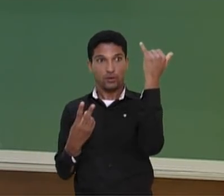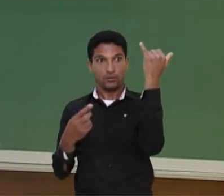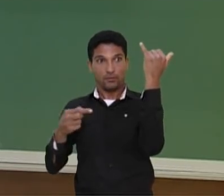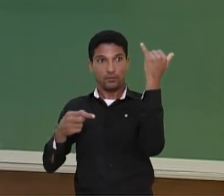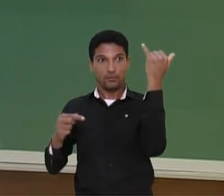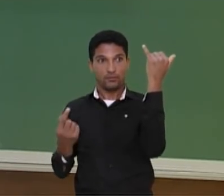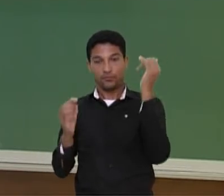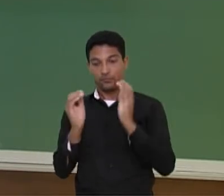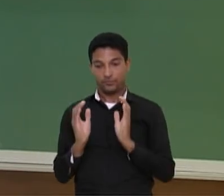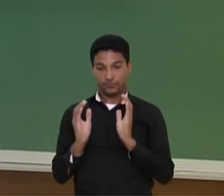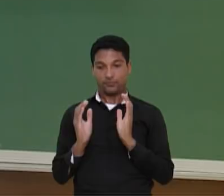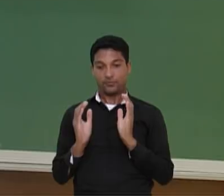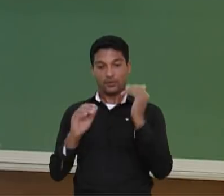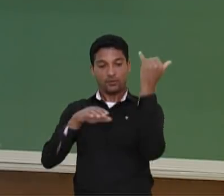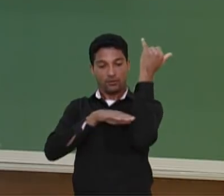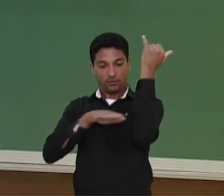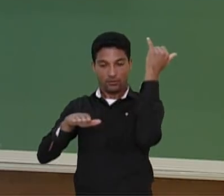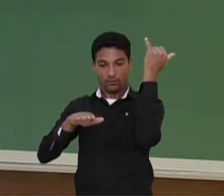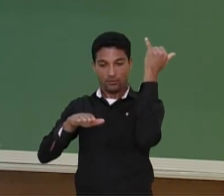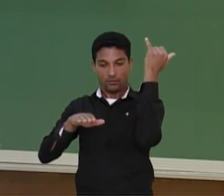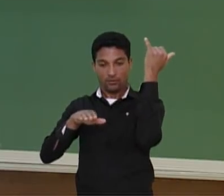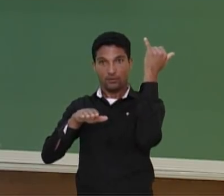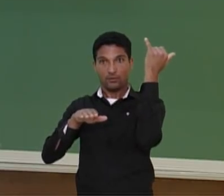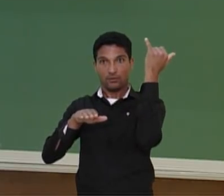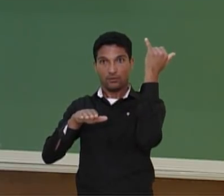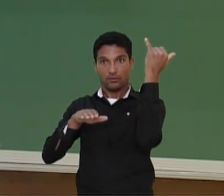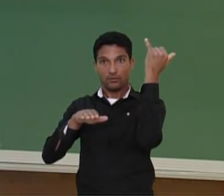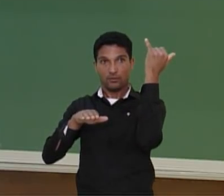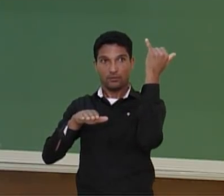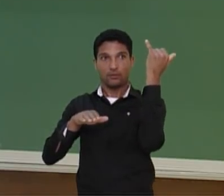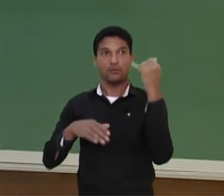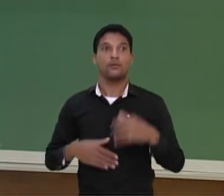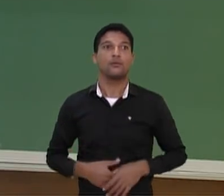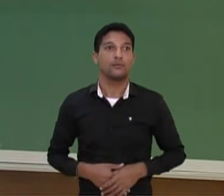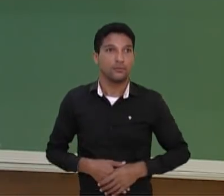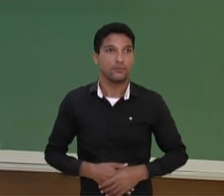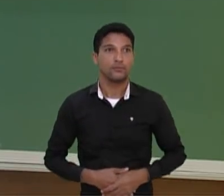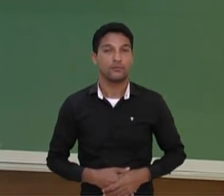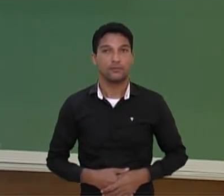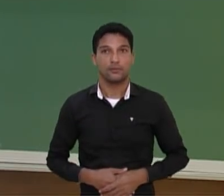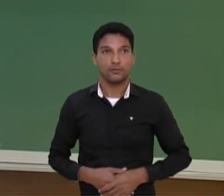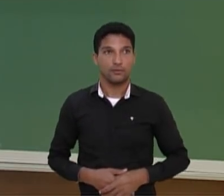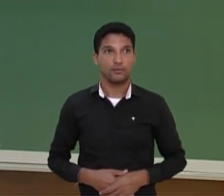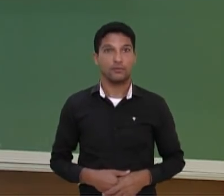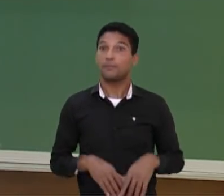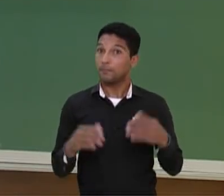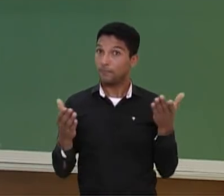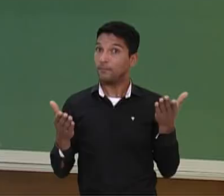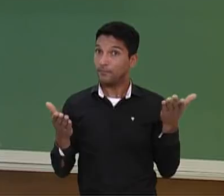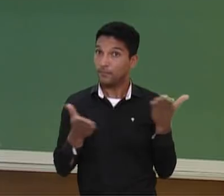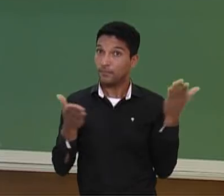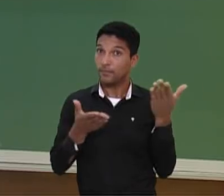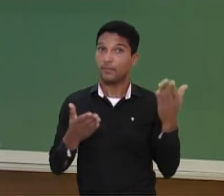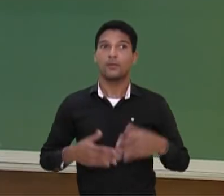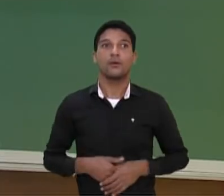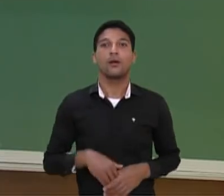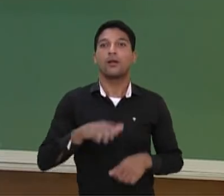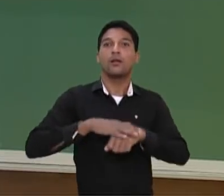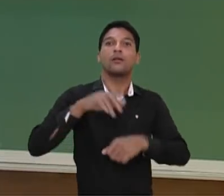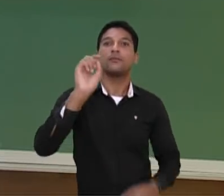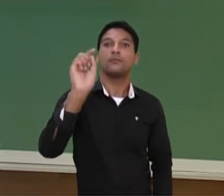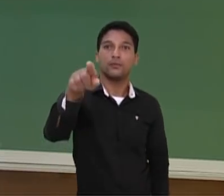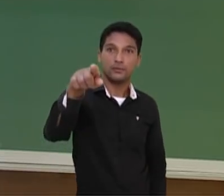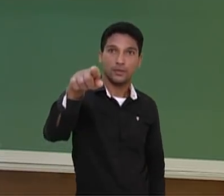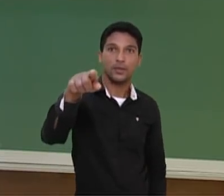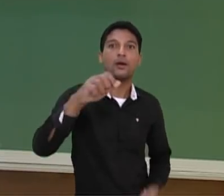ok? Vértice coordenadas 2 e menos 1. E agora, deixo para você